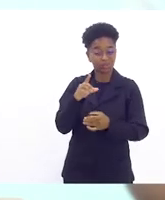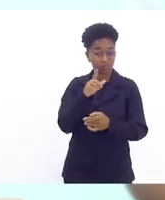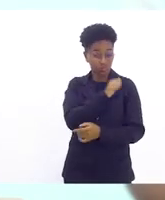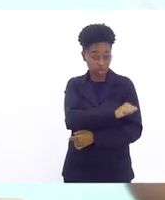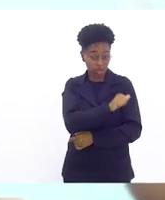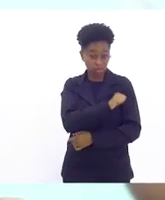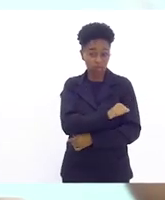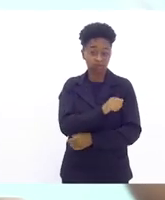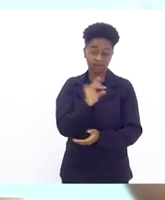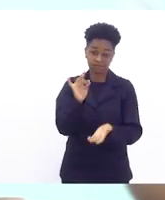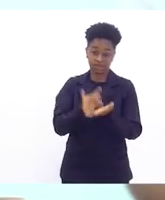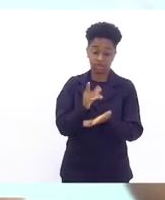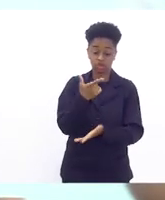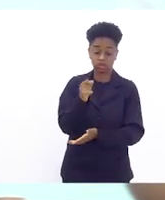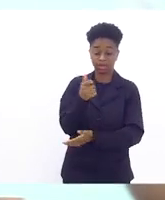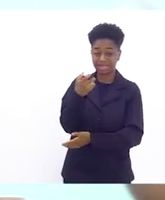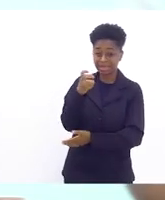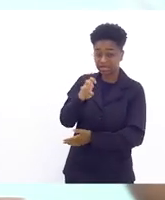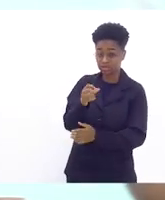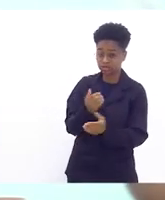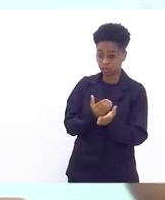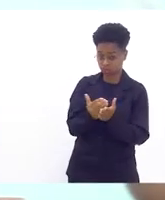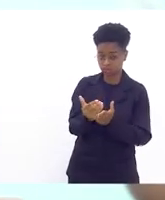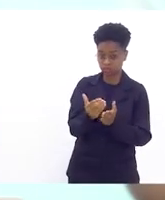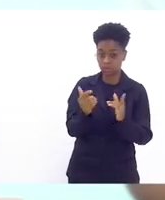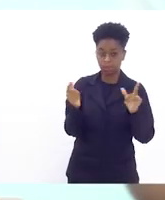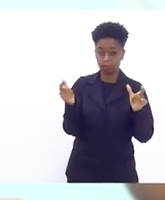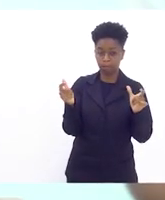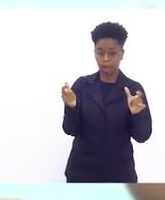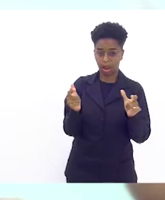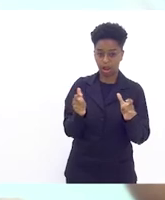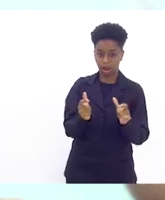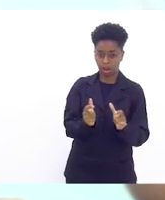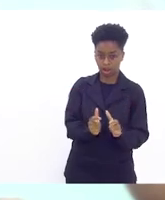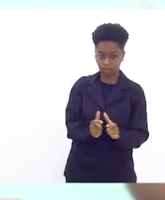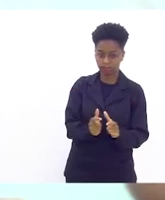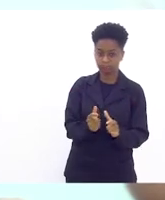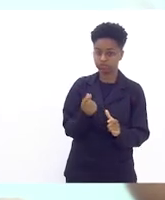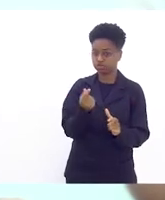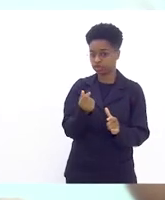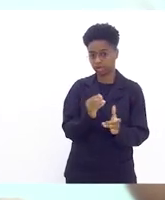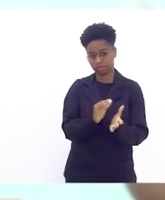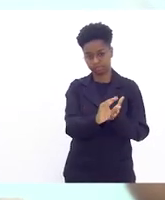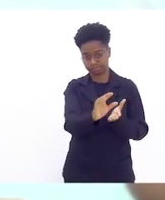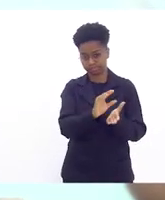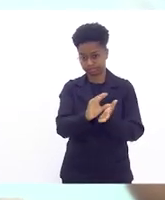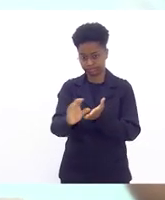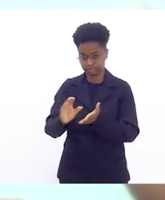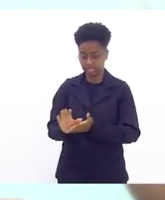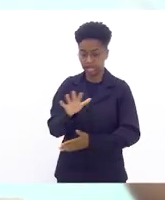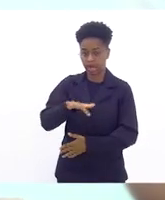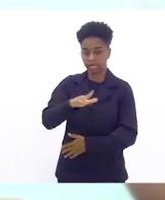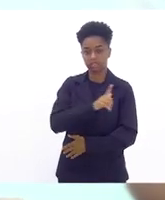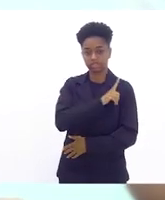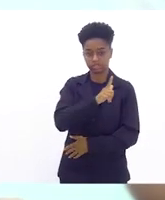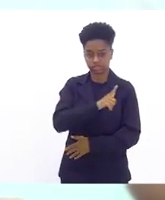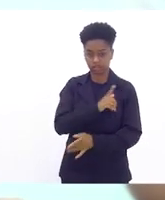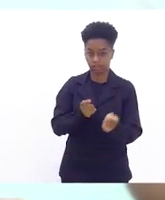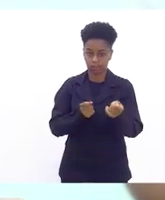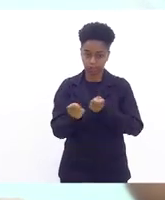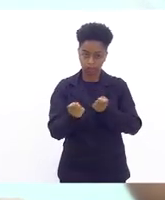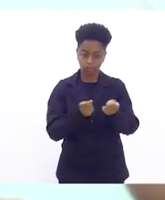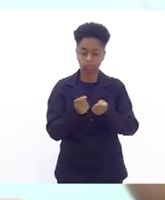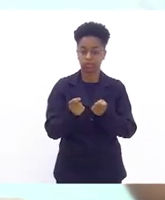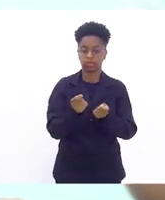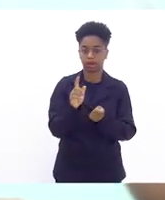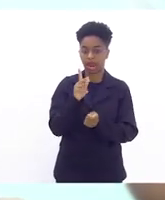desde 2015 vem poupando esse recurso da gestão hídrica O que é evidentemente